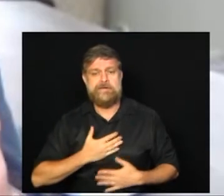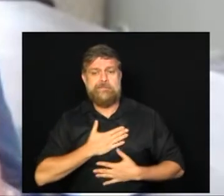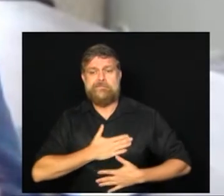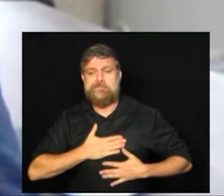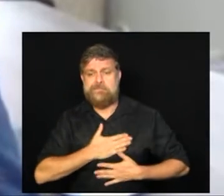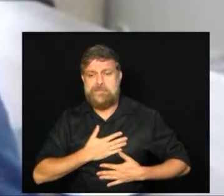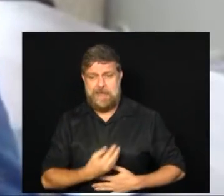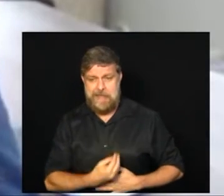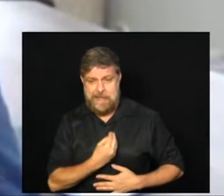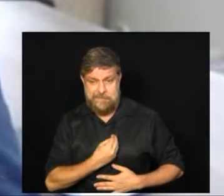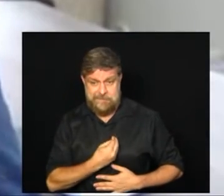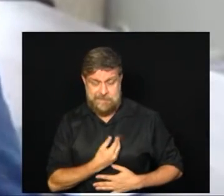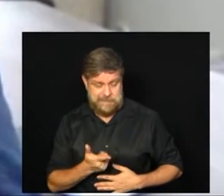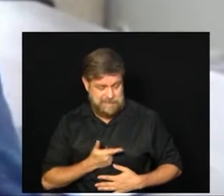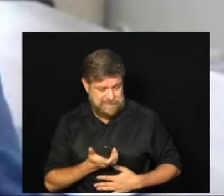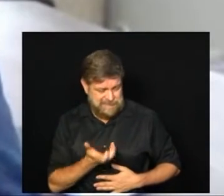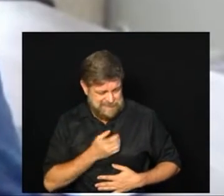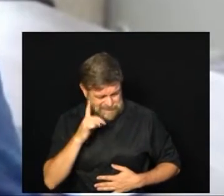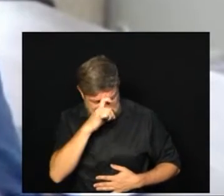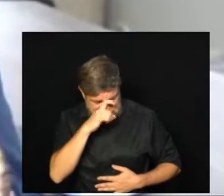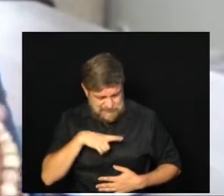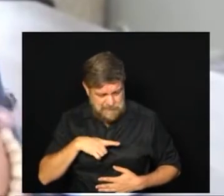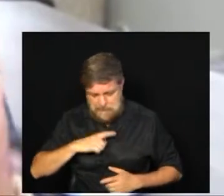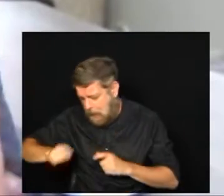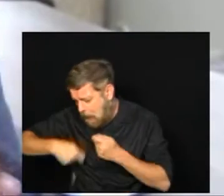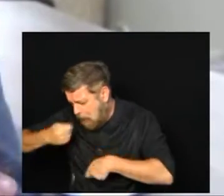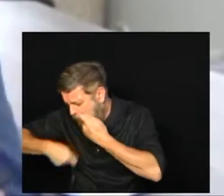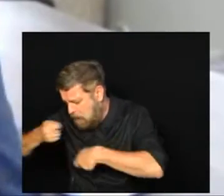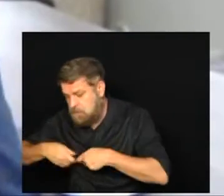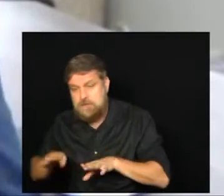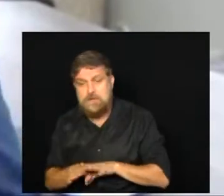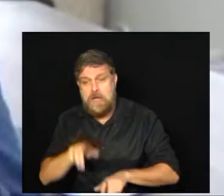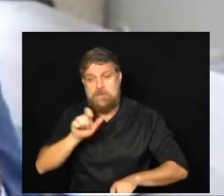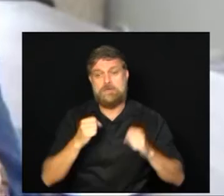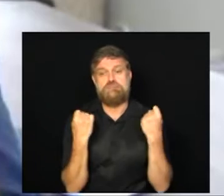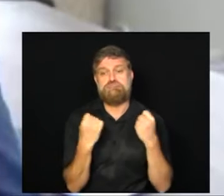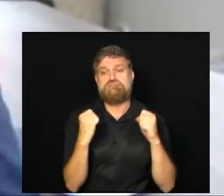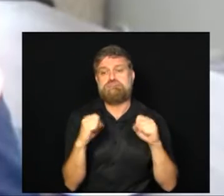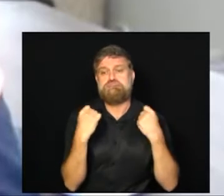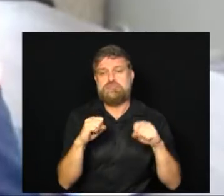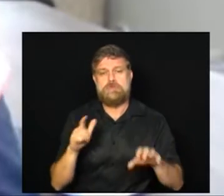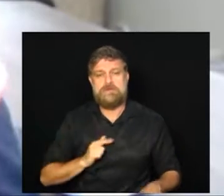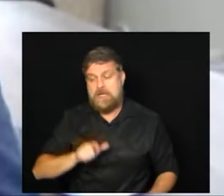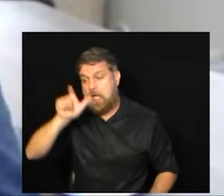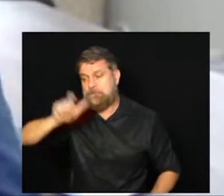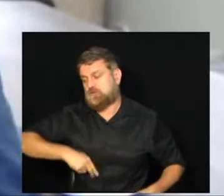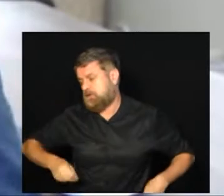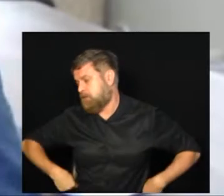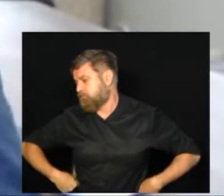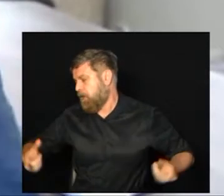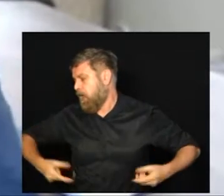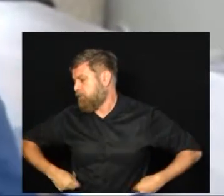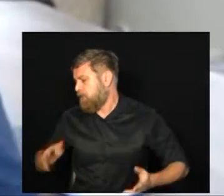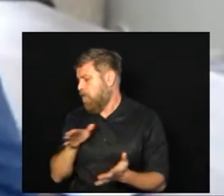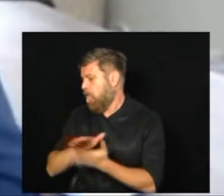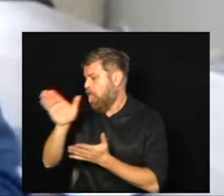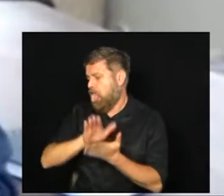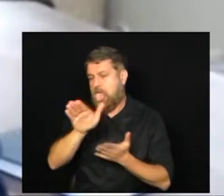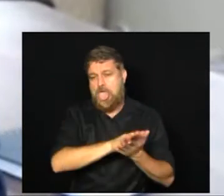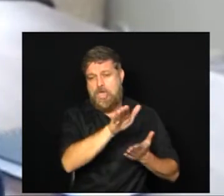desafios da vida na comida, tem pessoas que se compensam até praticando mais exercício e tem pessoas que compensam com gastos, né? Então, quando